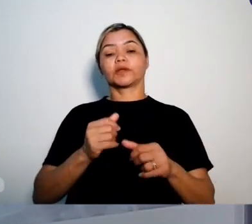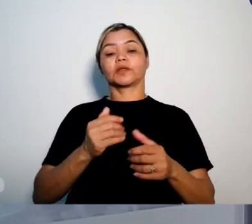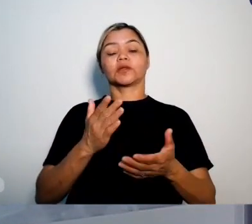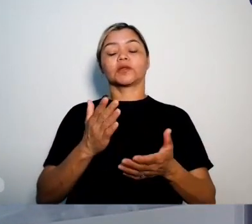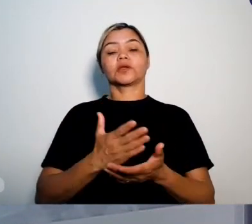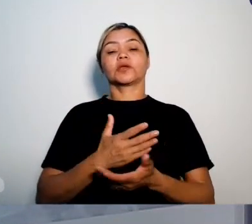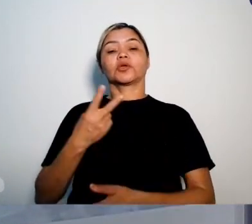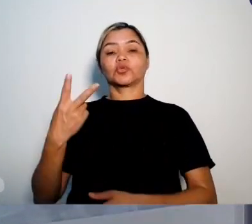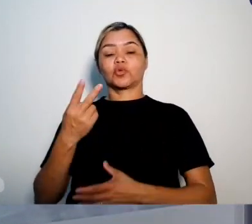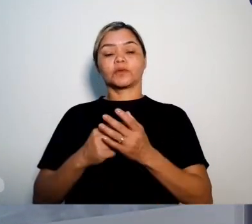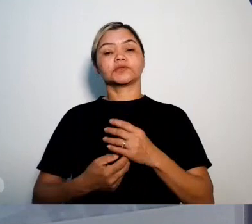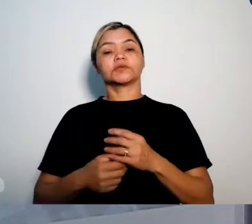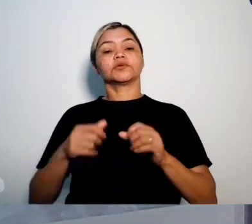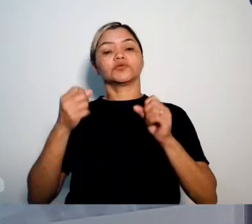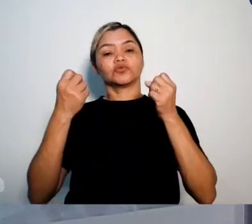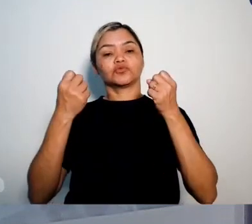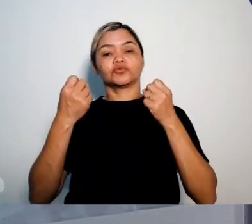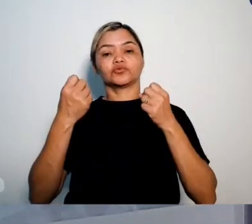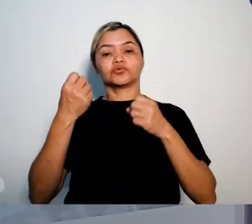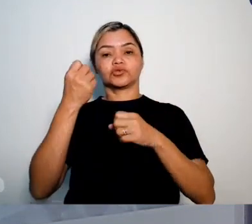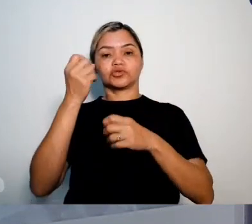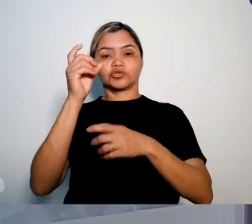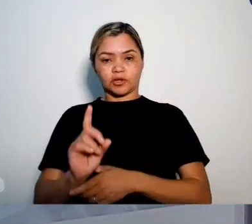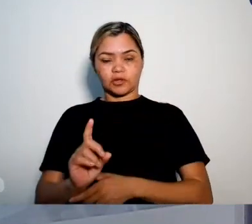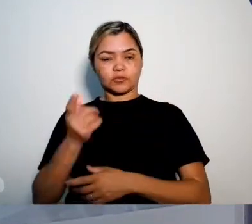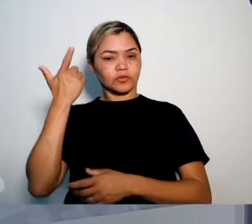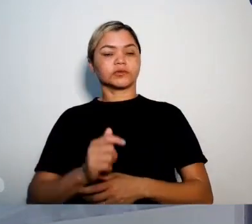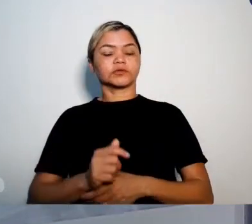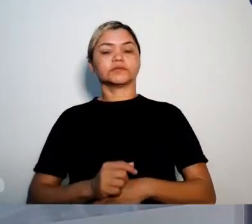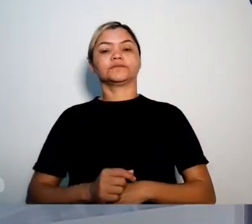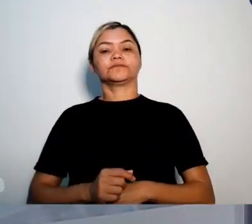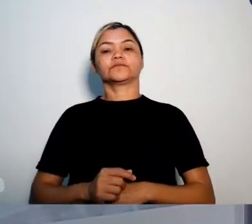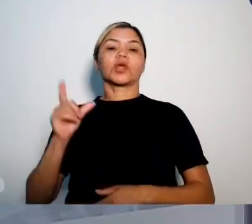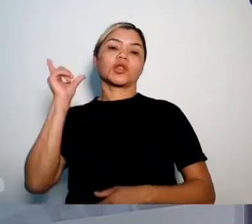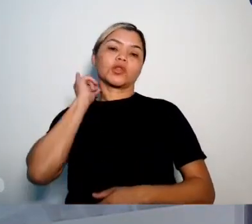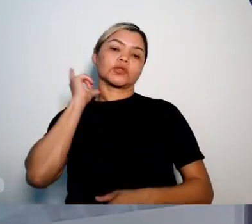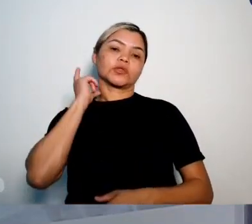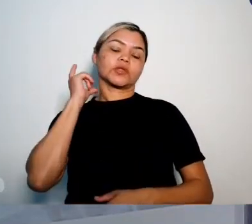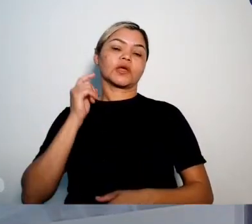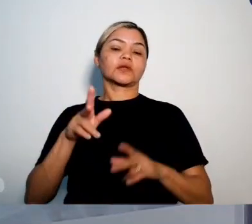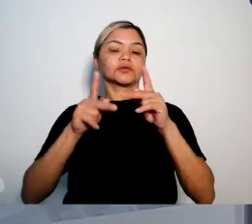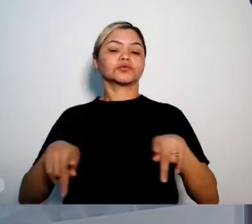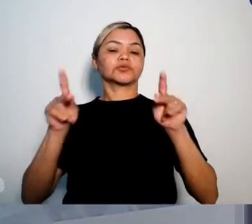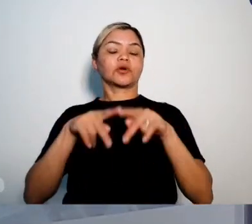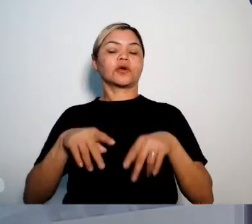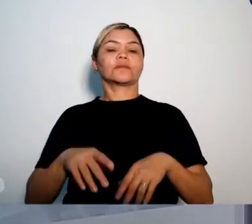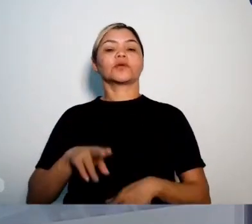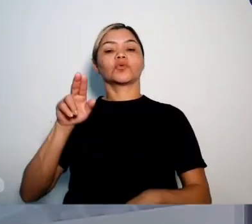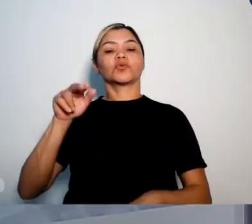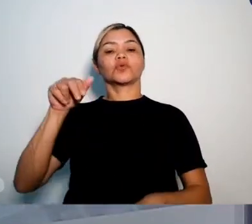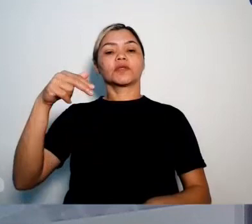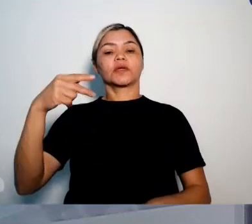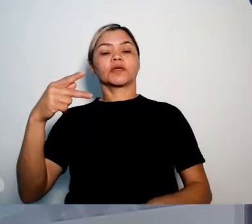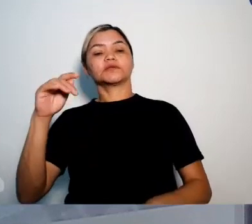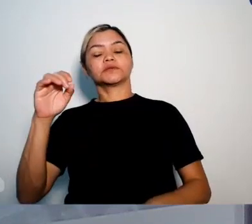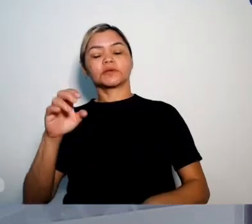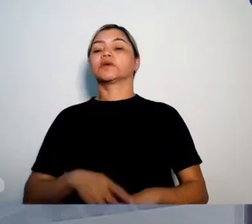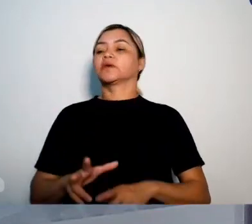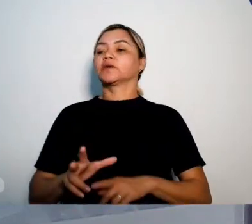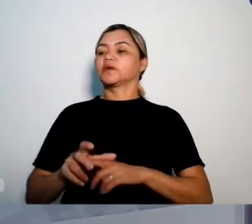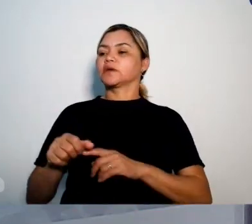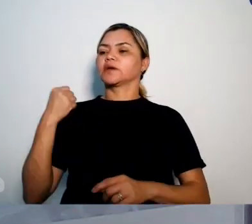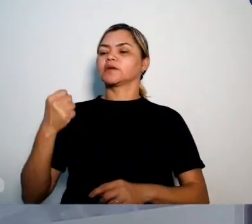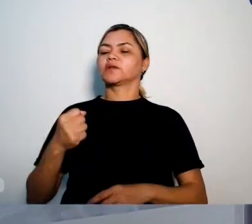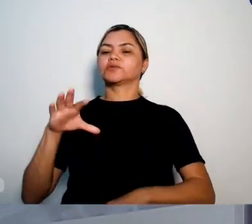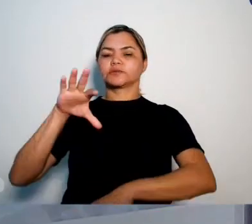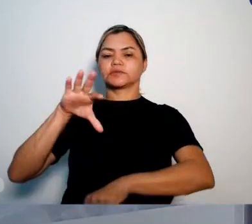direitos. A lotérica do shopping, grande conquista. Lotérica da Unesp, grande conquista. Garantindo segurança e o